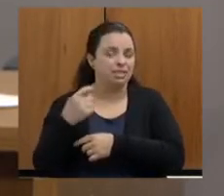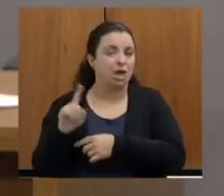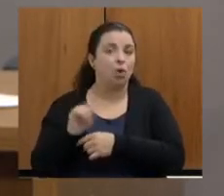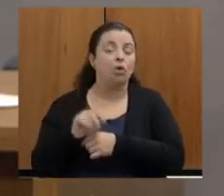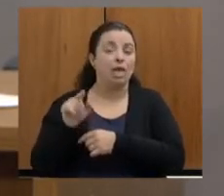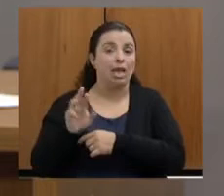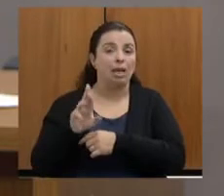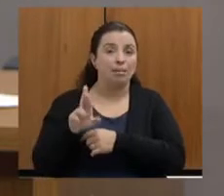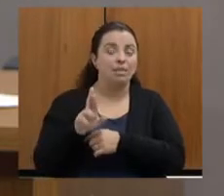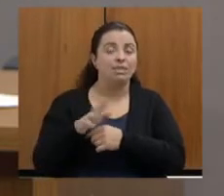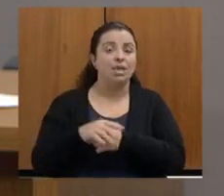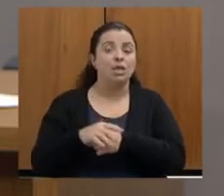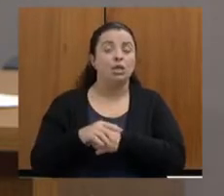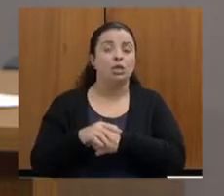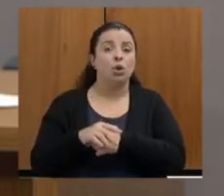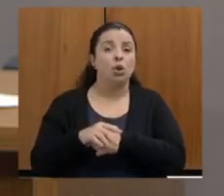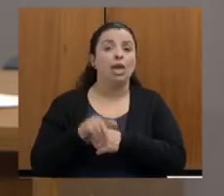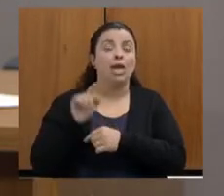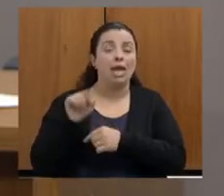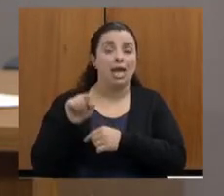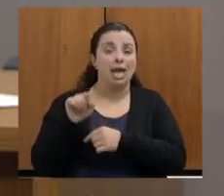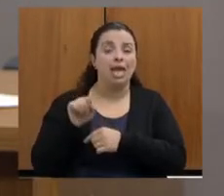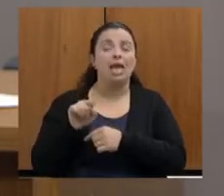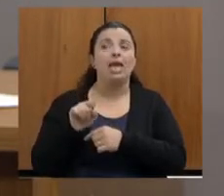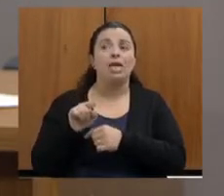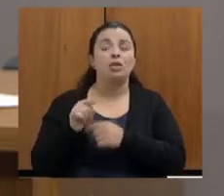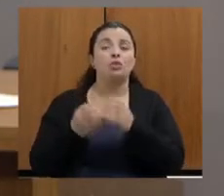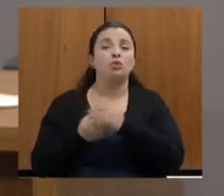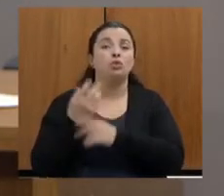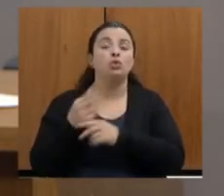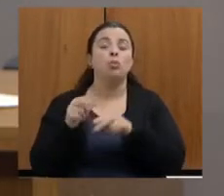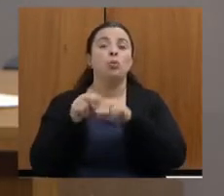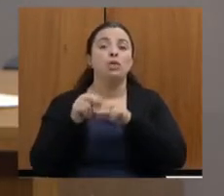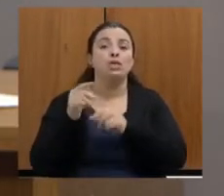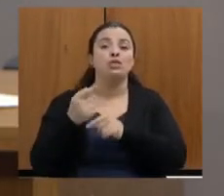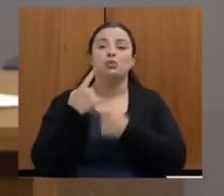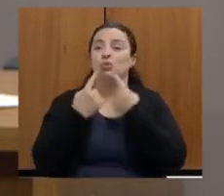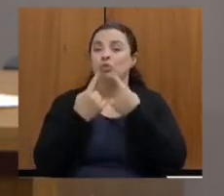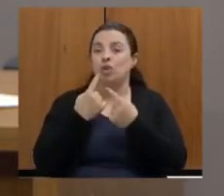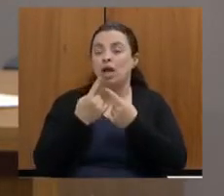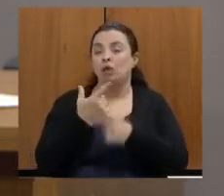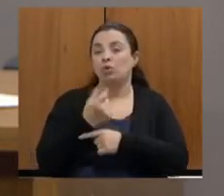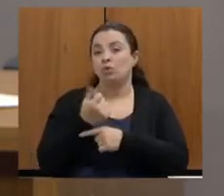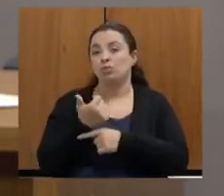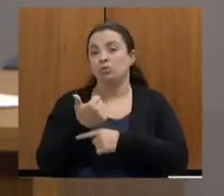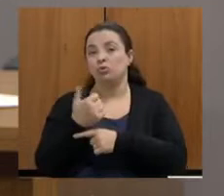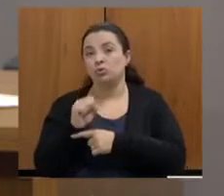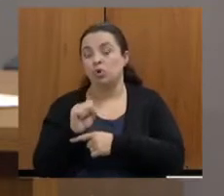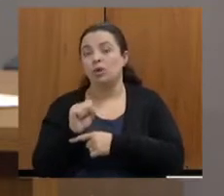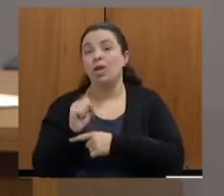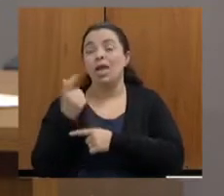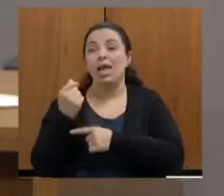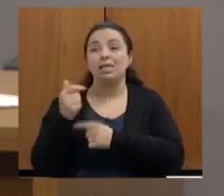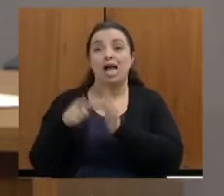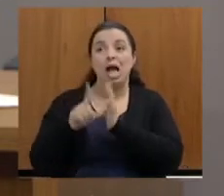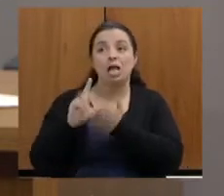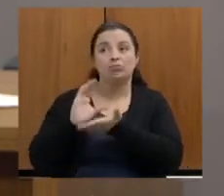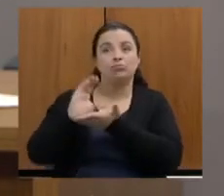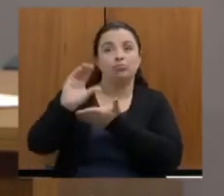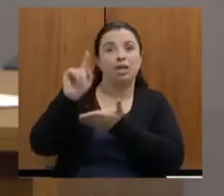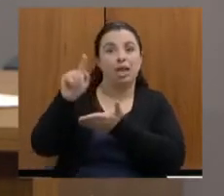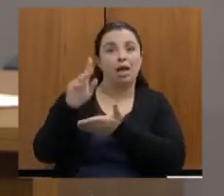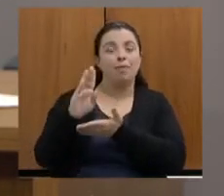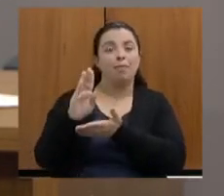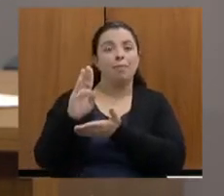do nosso diálogo em 2018 eles dizem investiram da bhp E eles vêm fazendo uma série